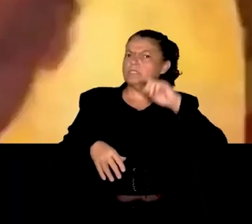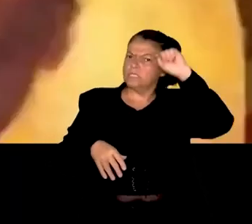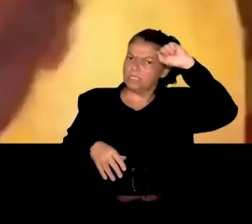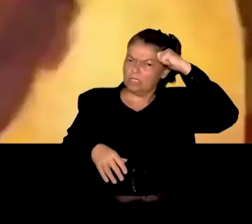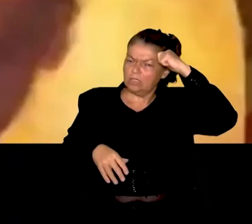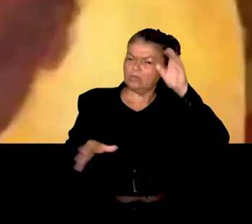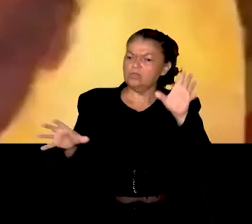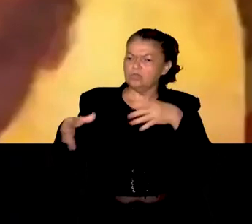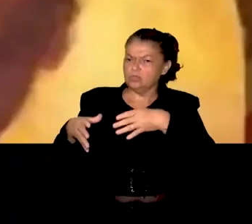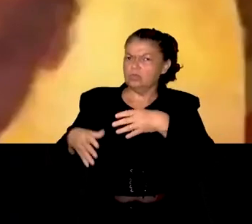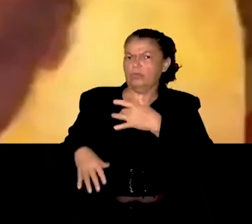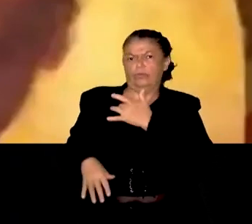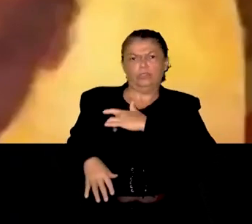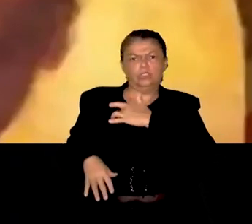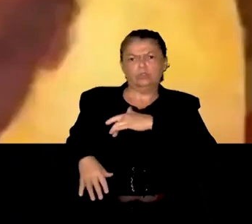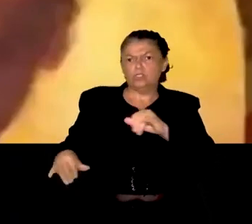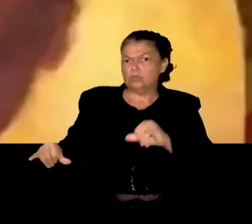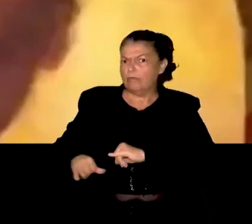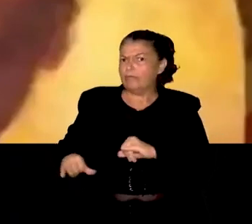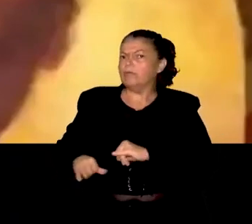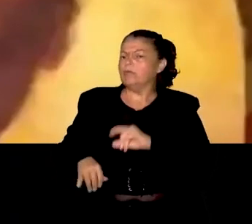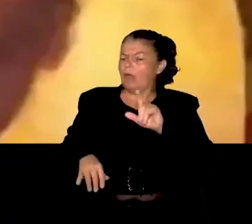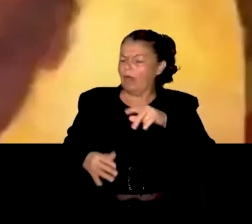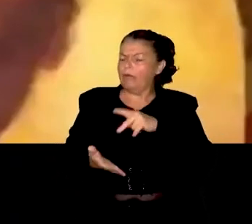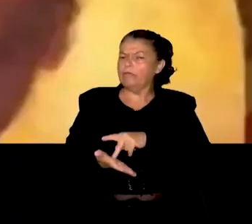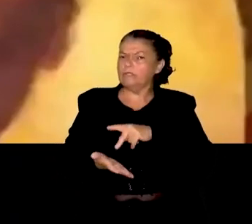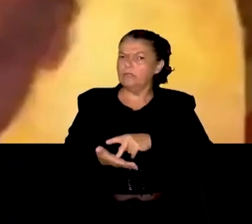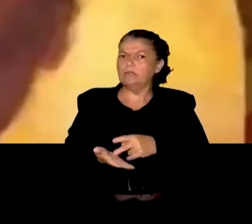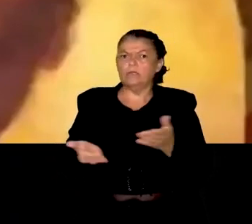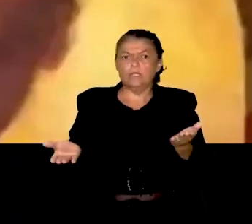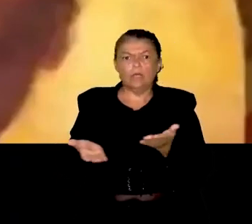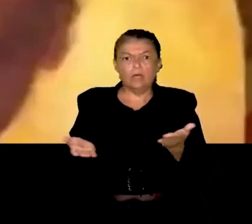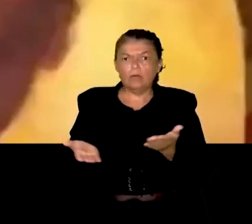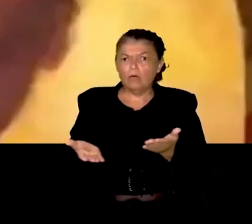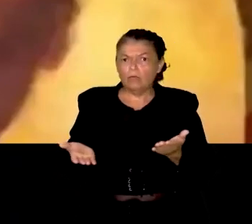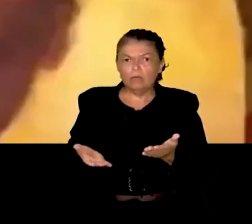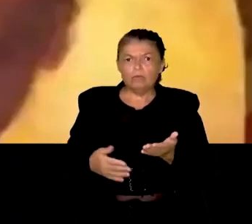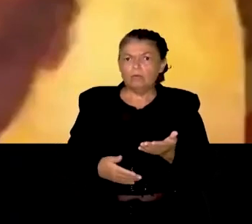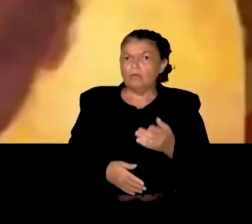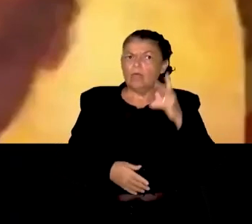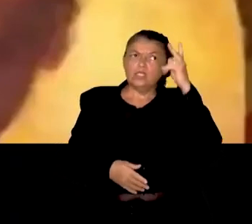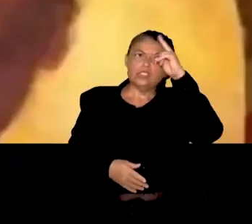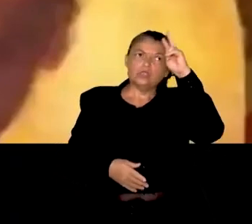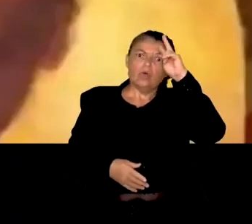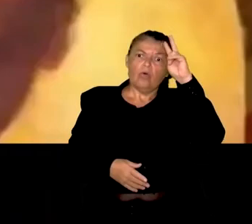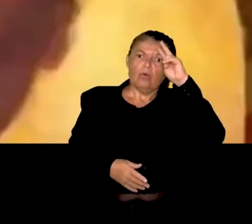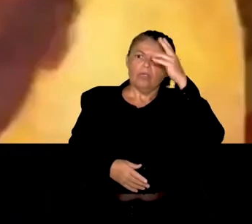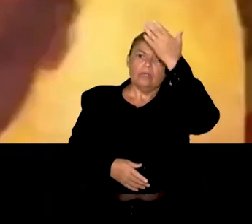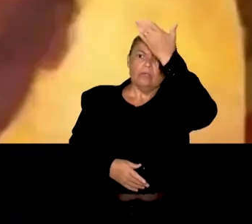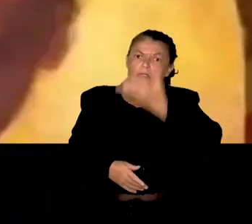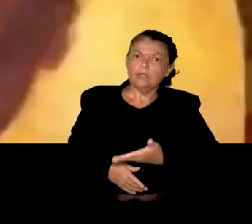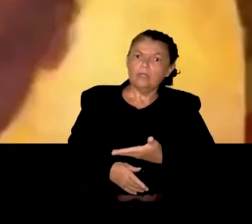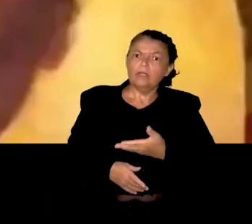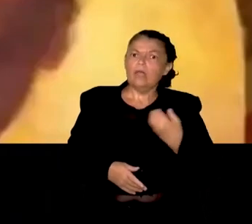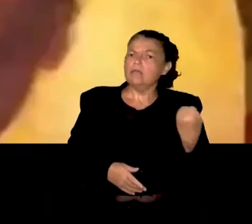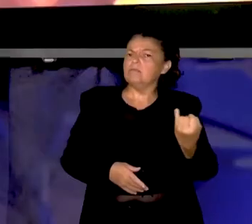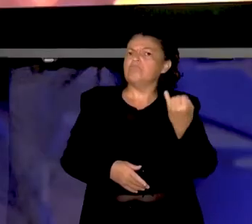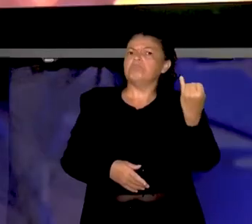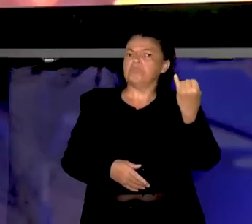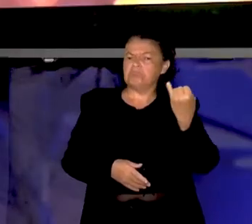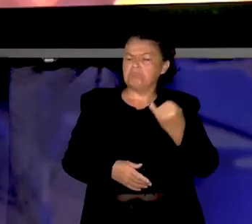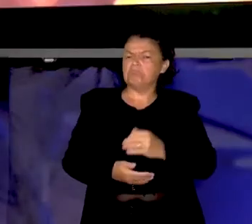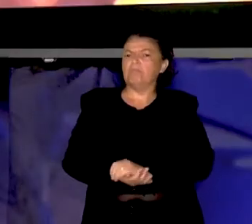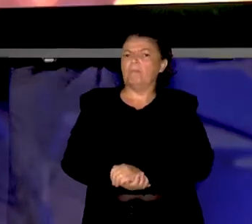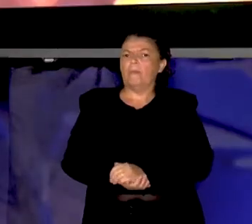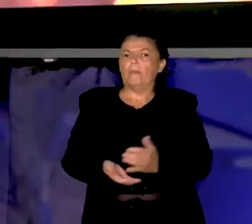que interessante a história deste líder. E nós sabemos como se passou e que não foi tão distante da gente, não. Hoje,